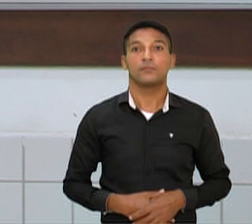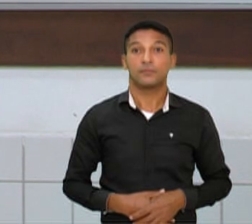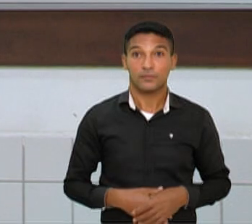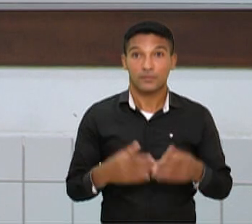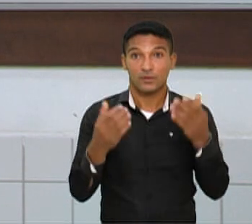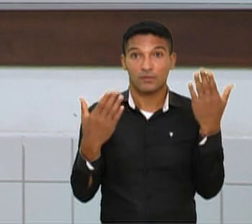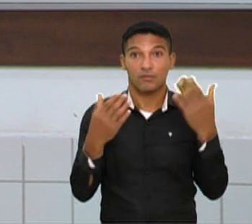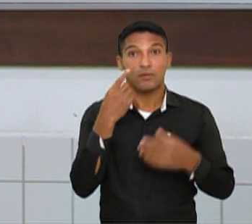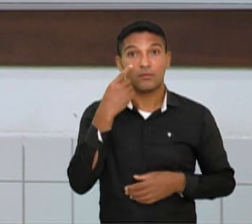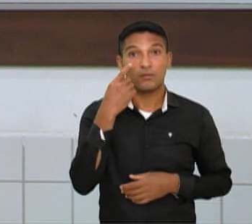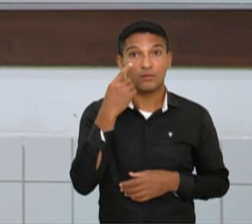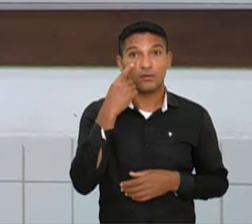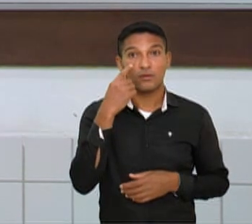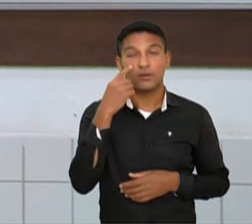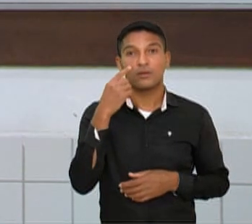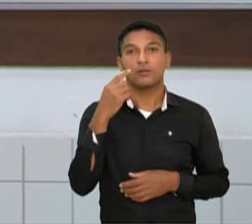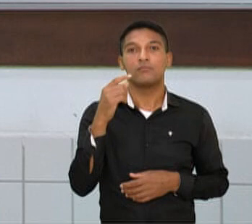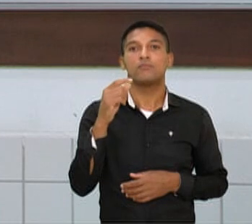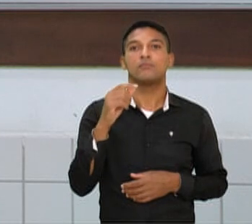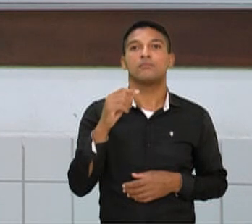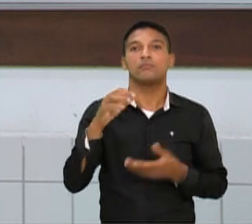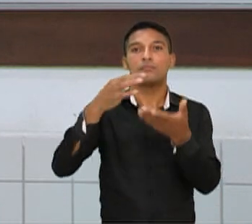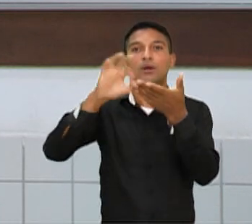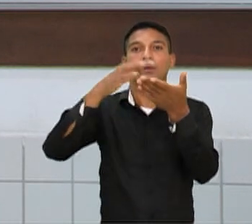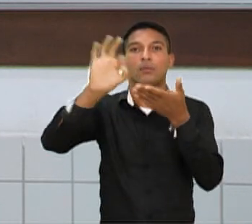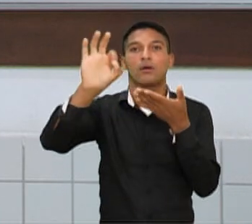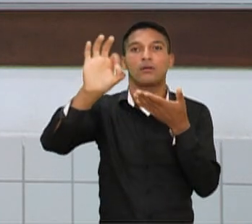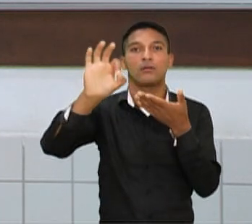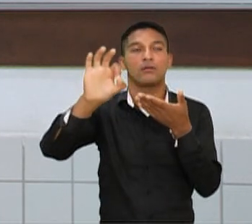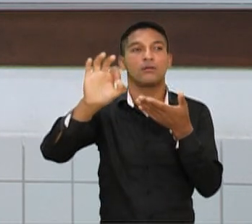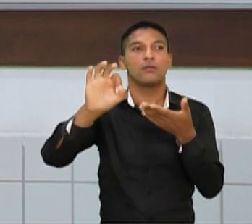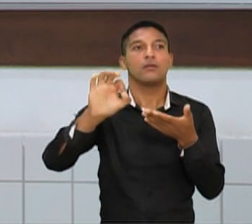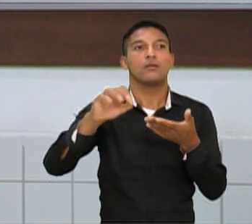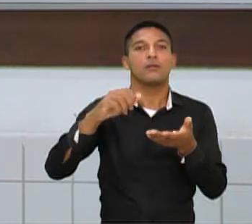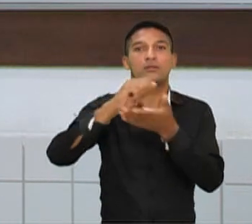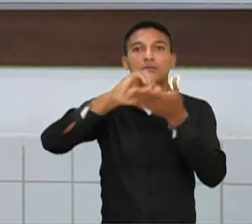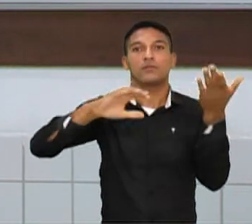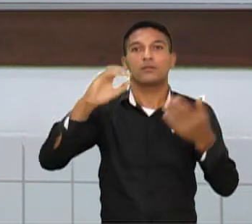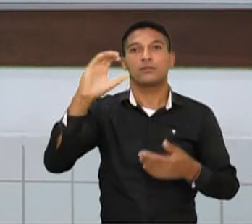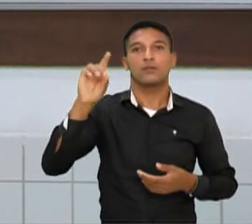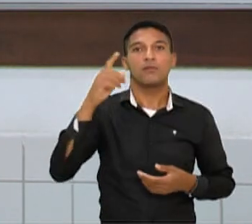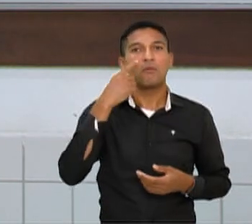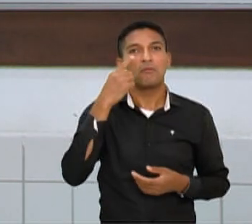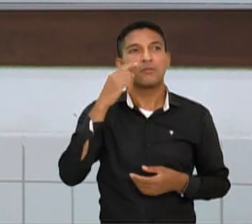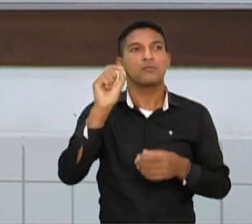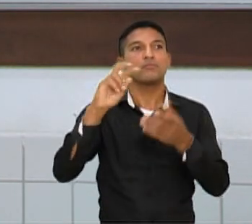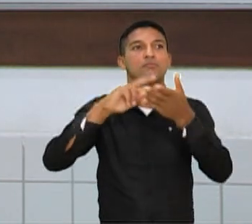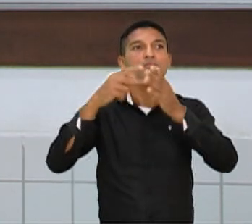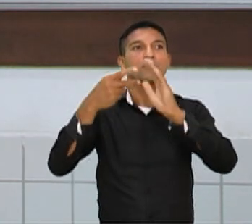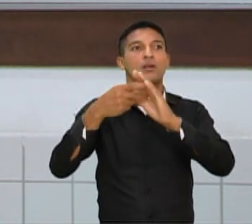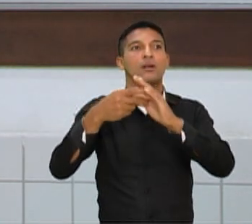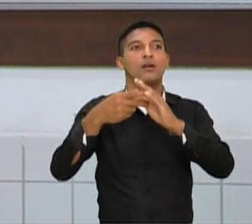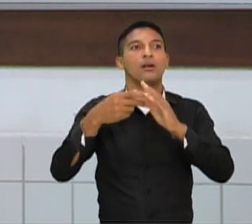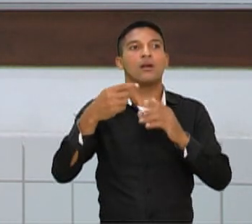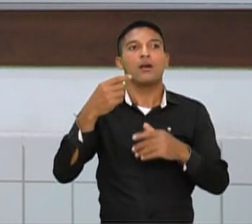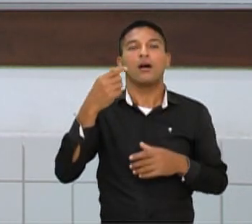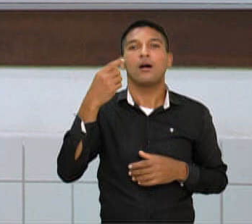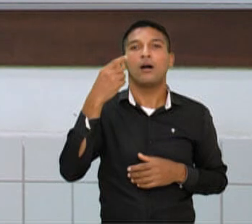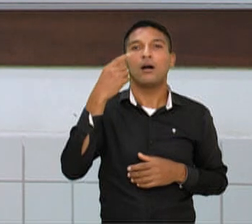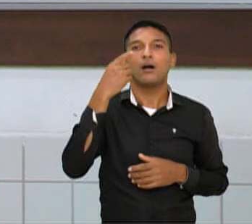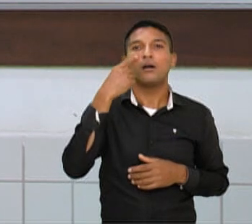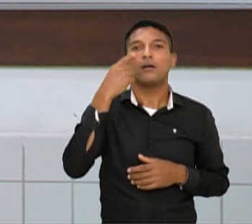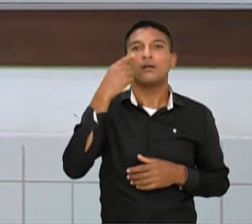Então vamos executar a correção, pessoal. Então estamos aqui na alternativa C e D, vamos só retomar o que significa o